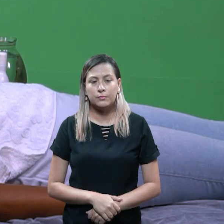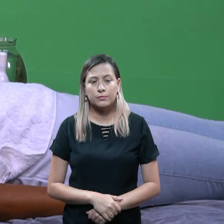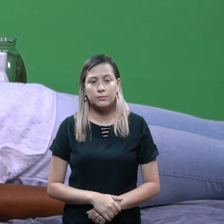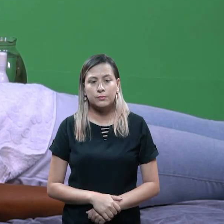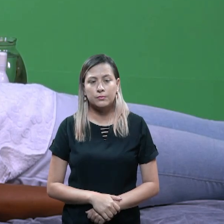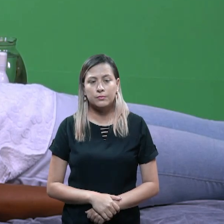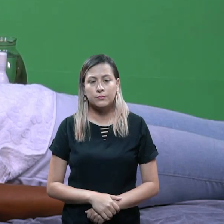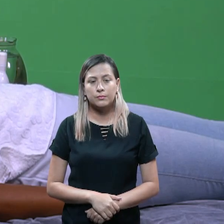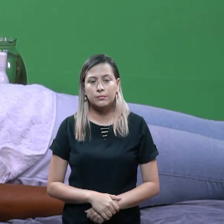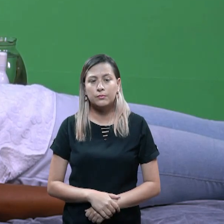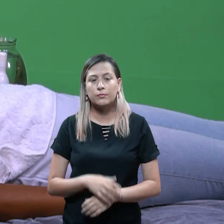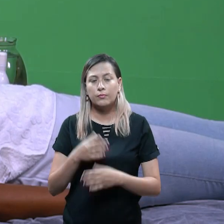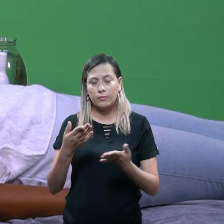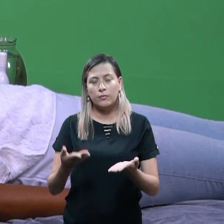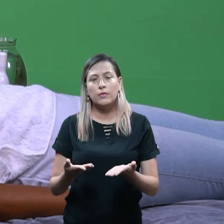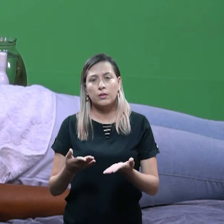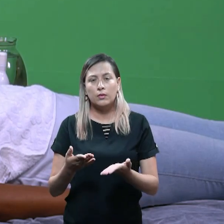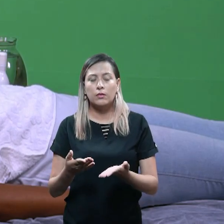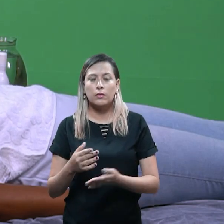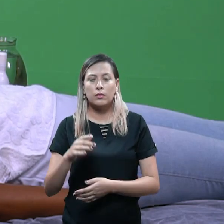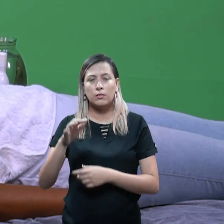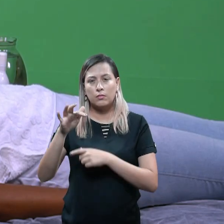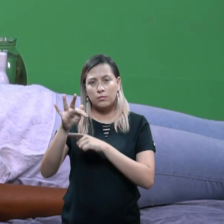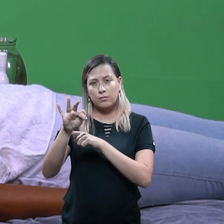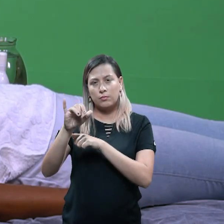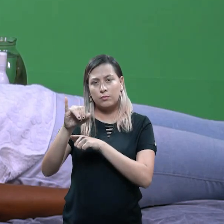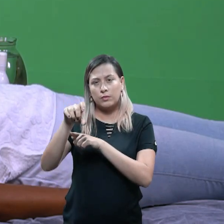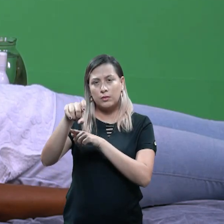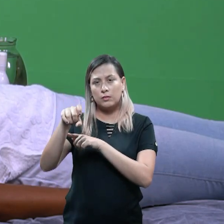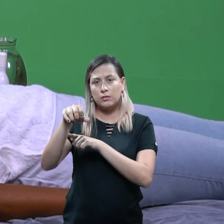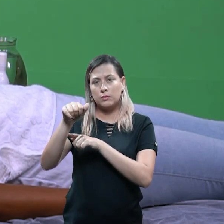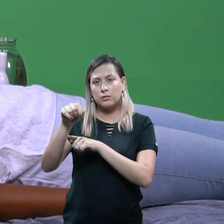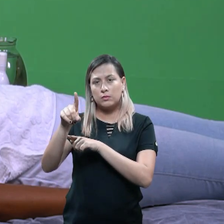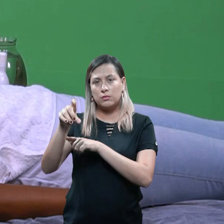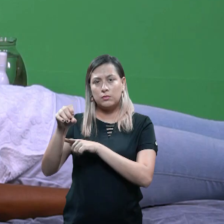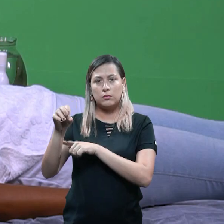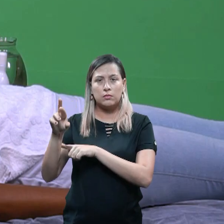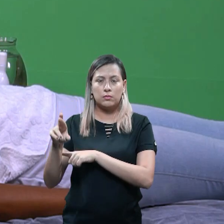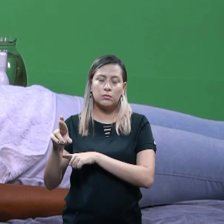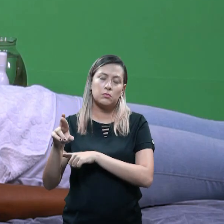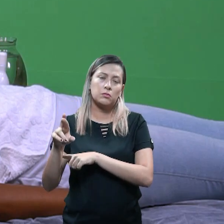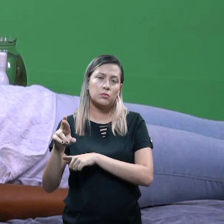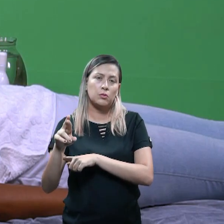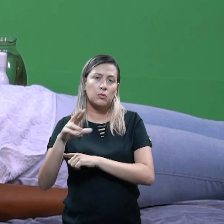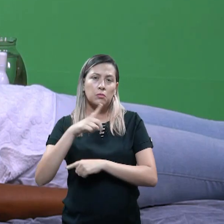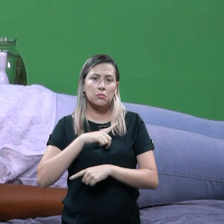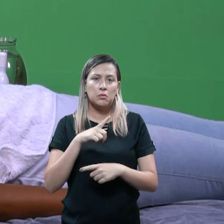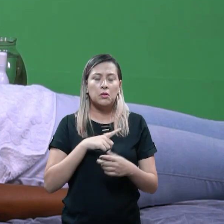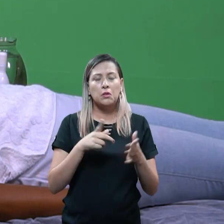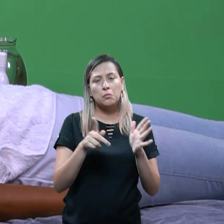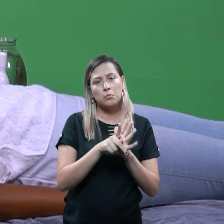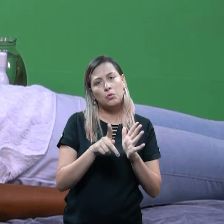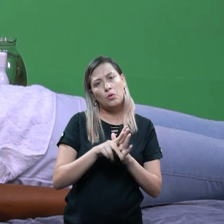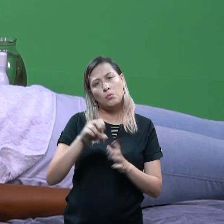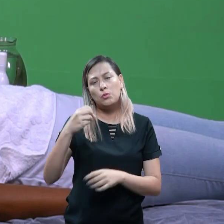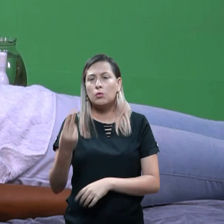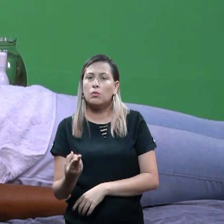o fixador. Algumas renas, ao invés de fixador, é a